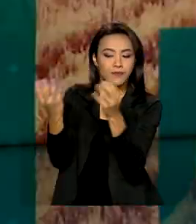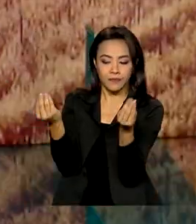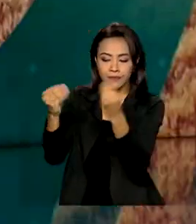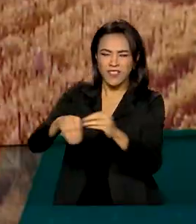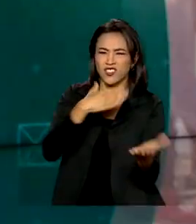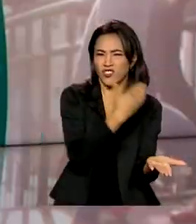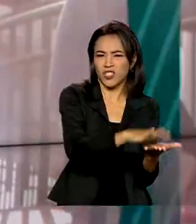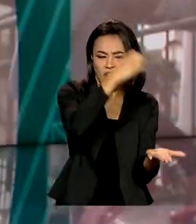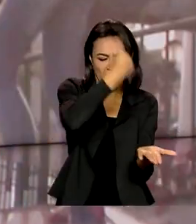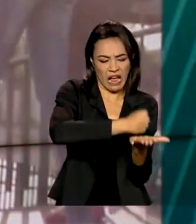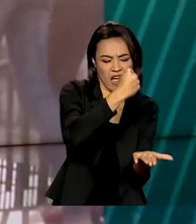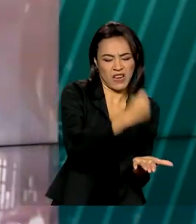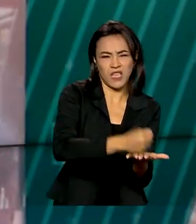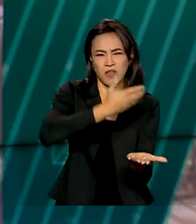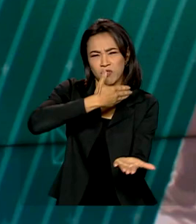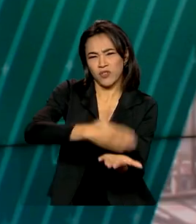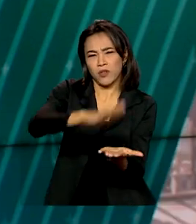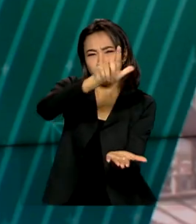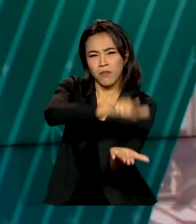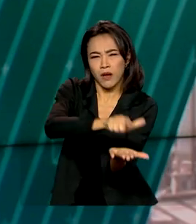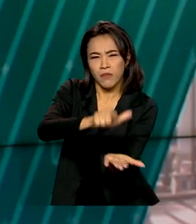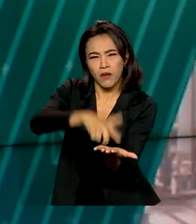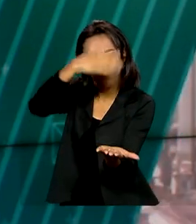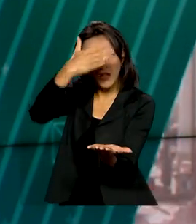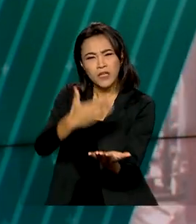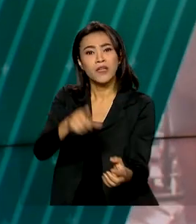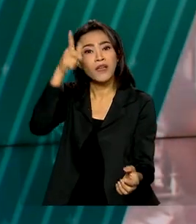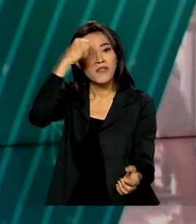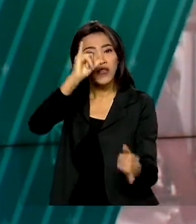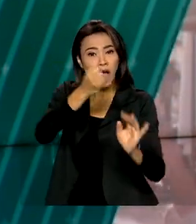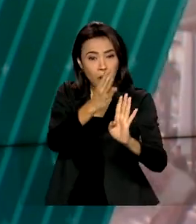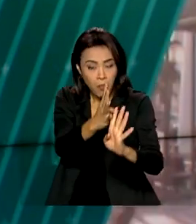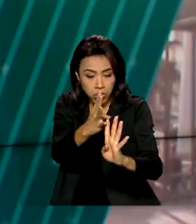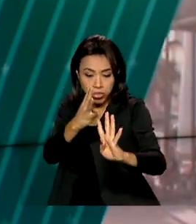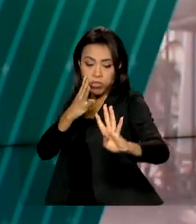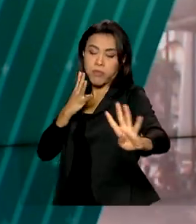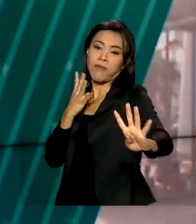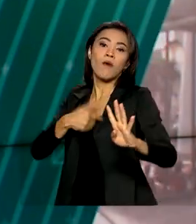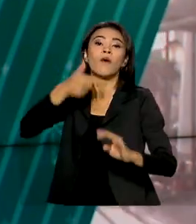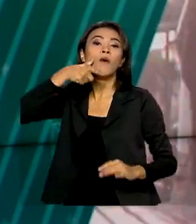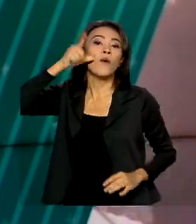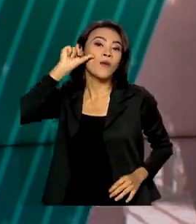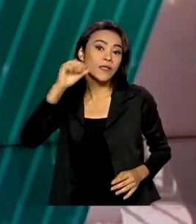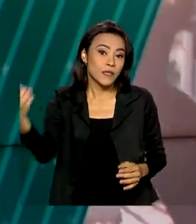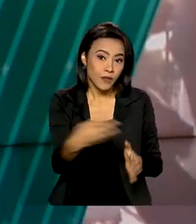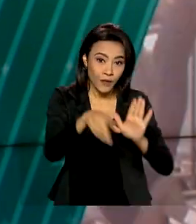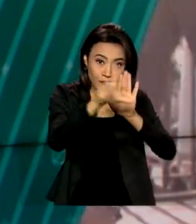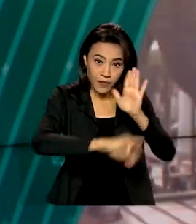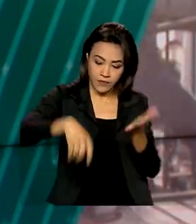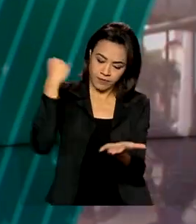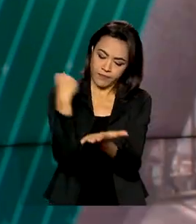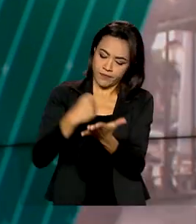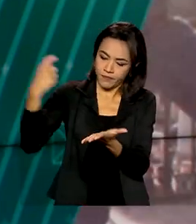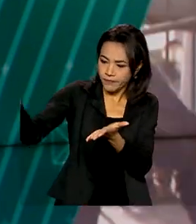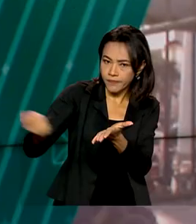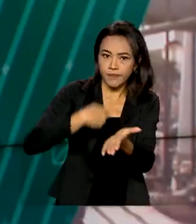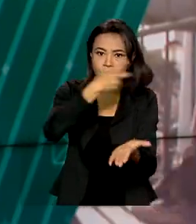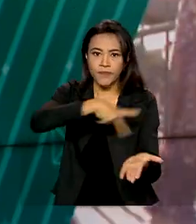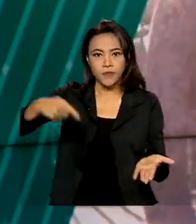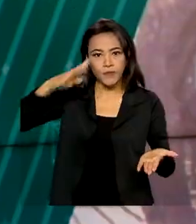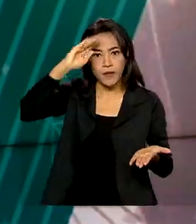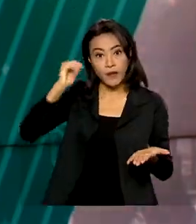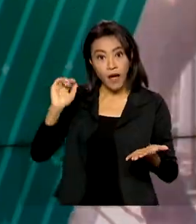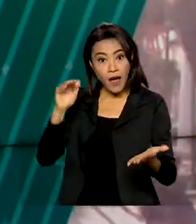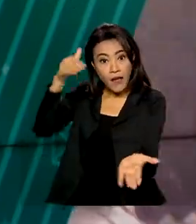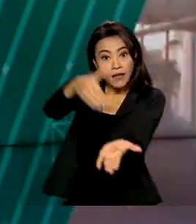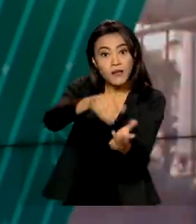carimbos, papéis e longas filas. A nova lei, sancionada ontem pelo presidente Jair Bolsonaro, estabelece que até janeiro do ano